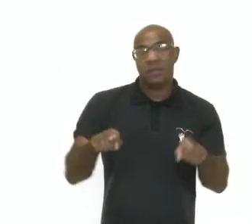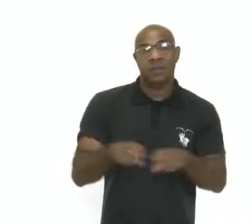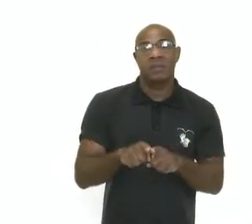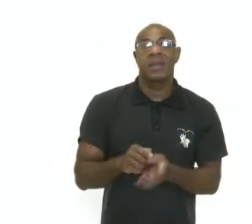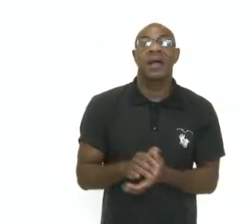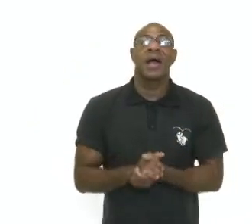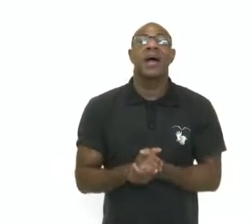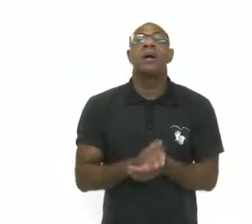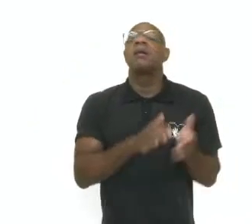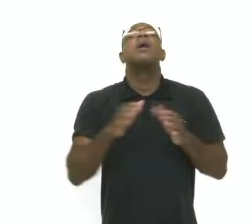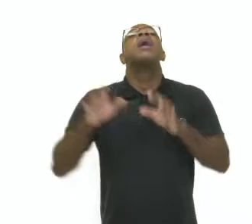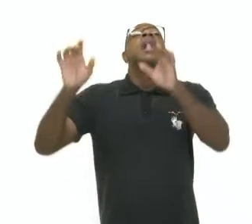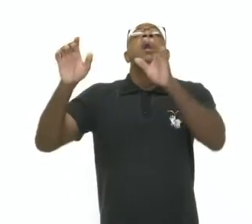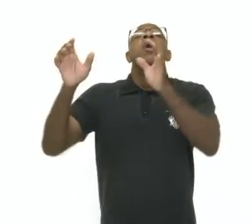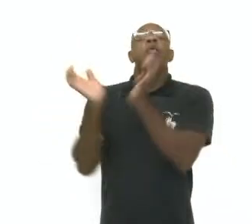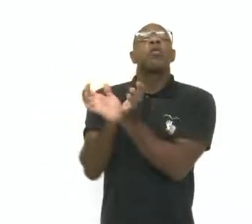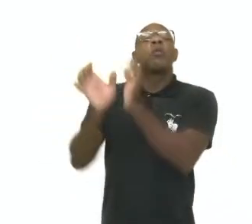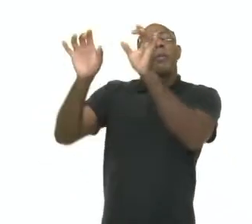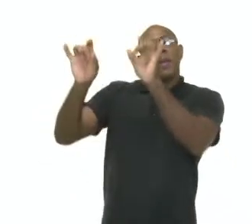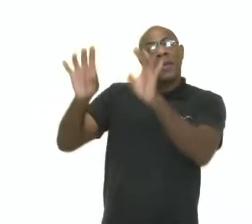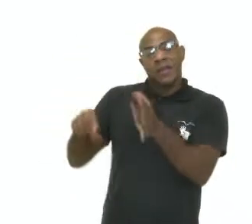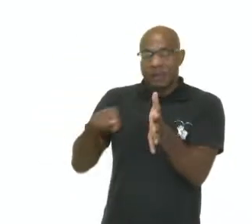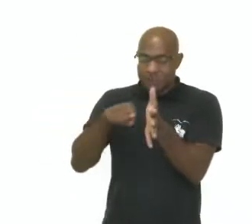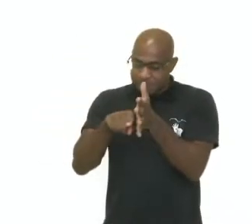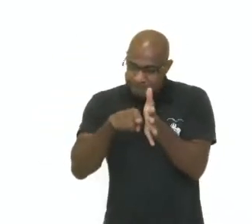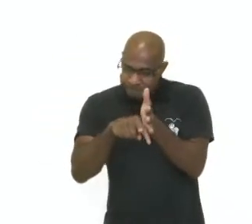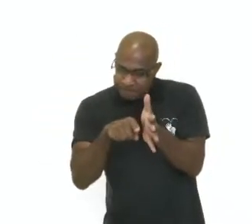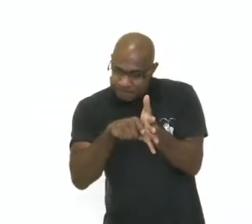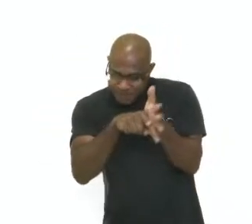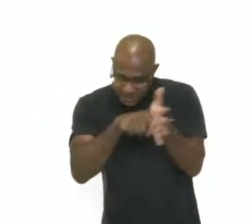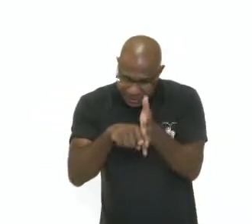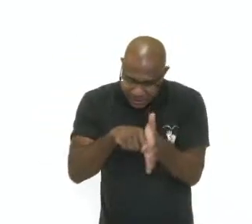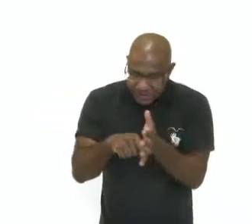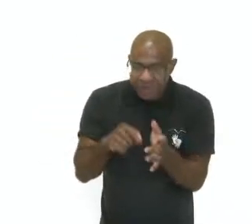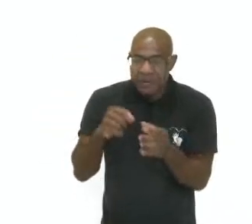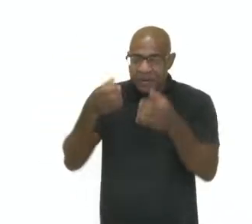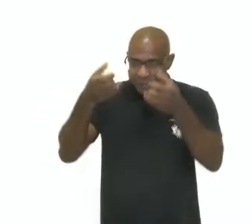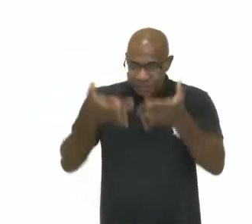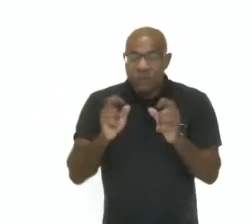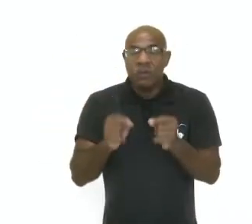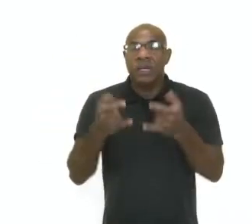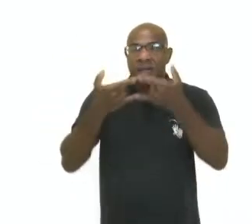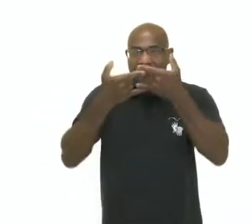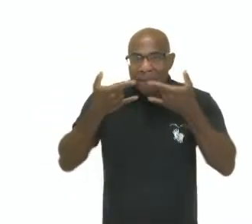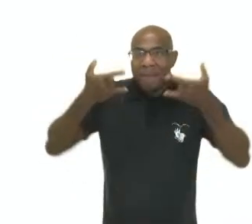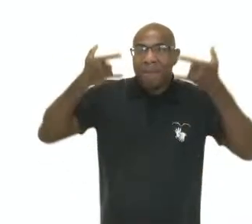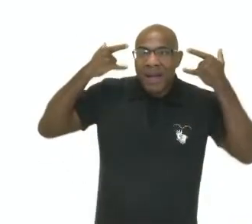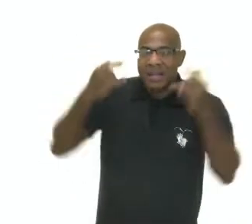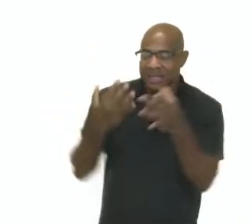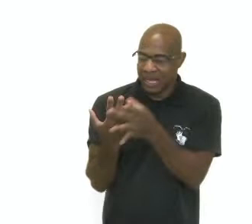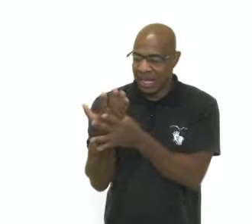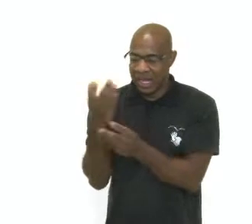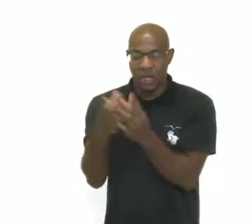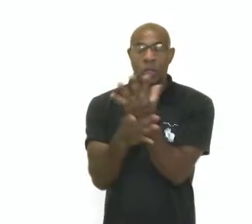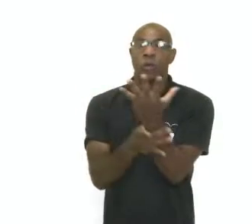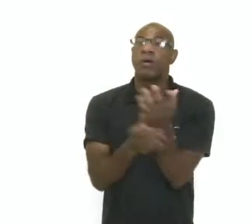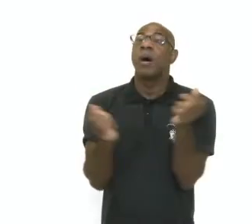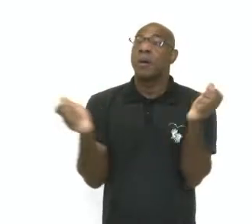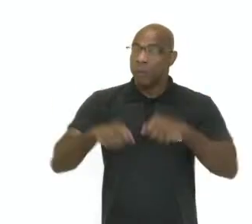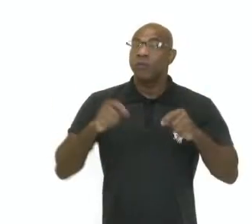Especialistas têm apontado que máscaras e luvas podem se tornar novos agentes poluidores em meio à